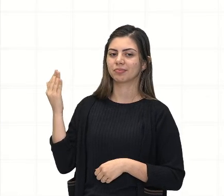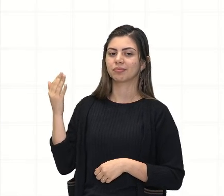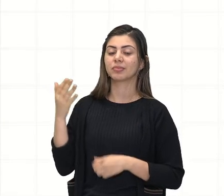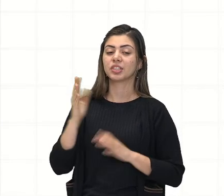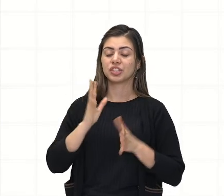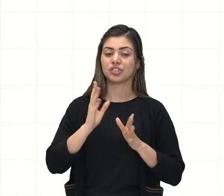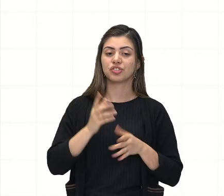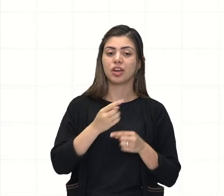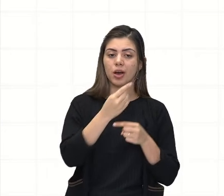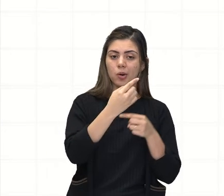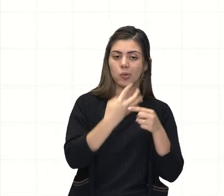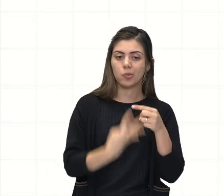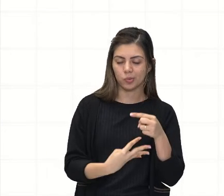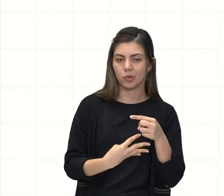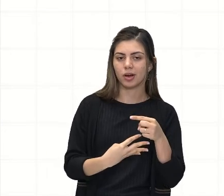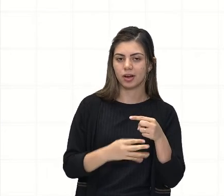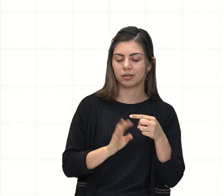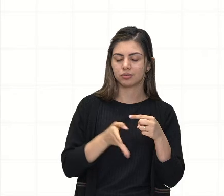volta,